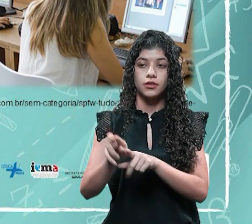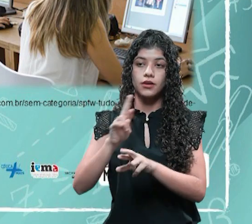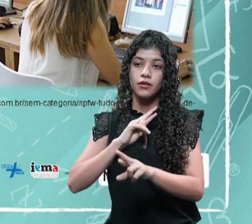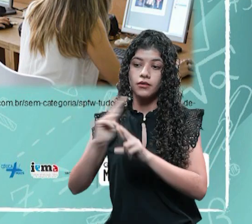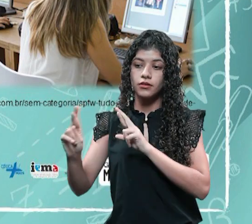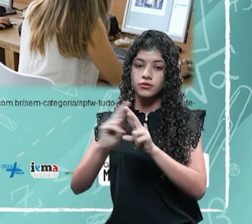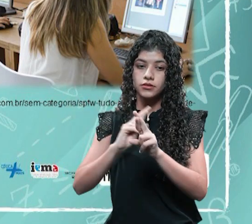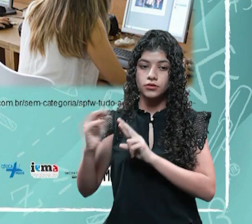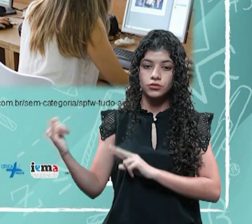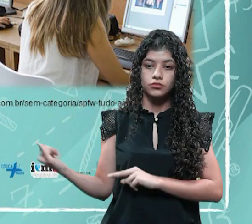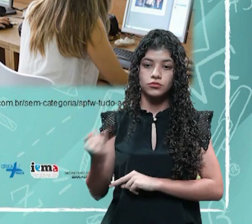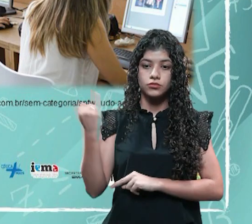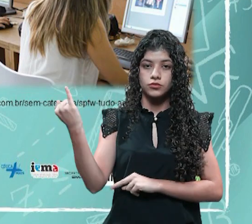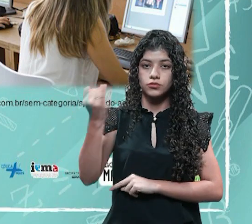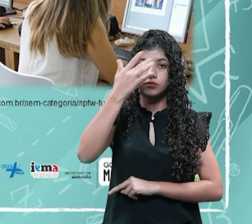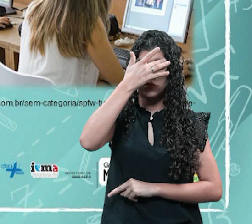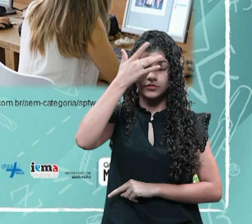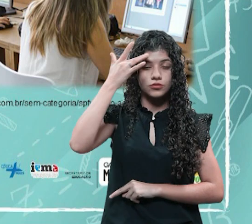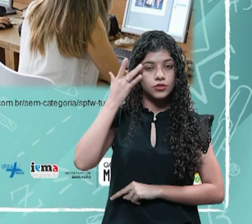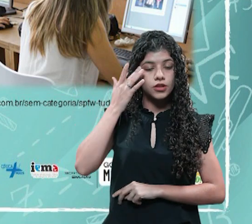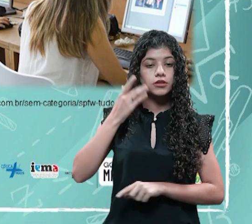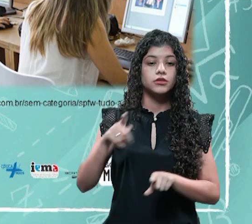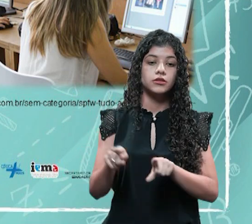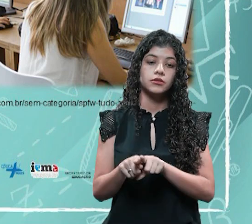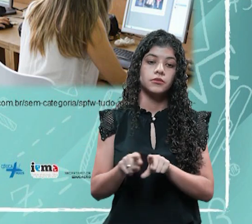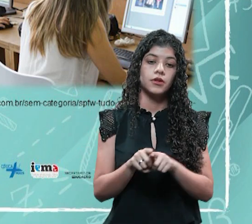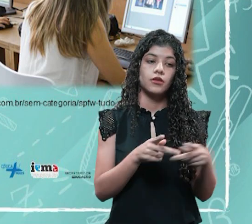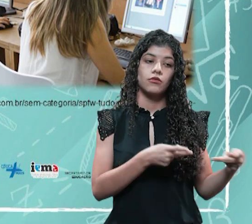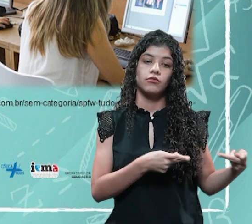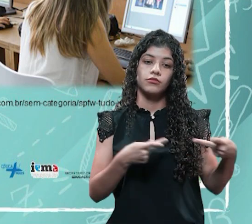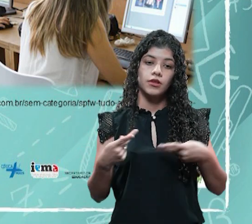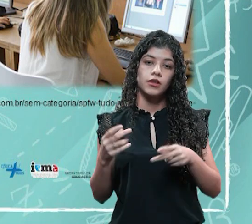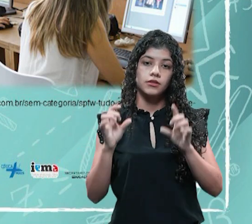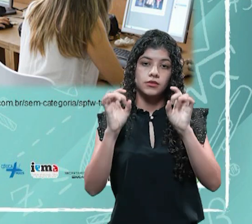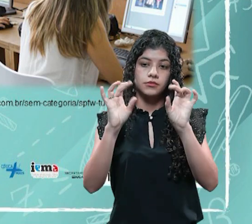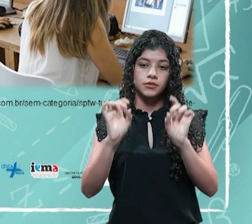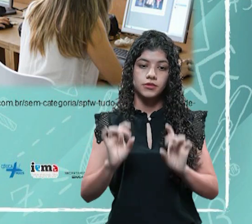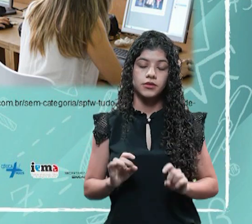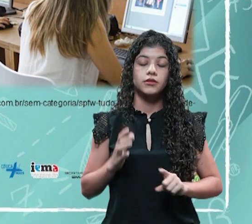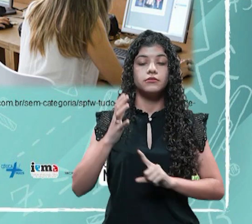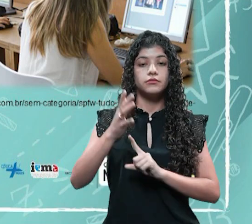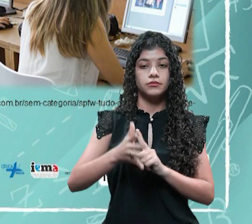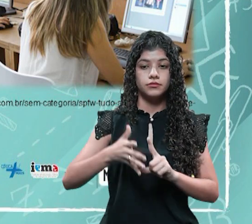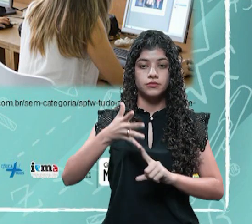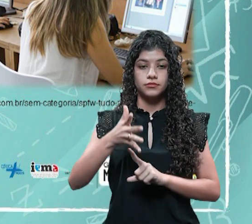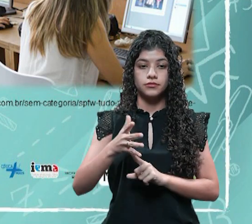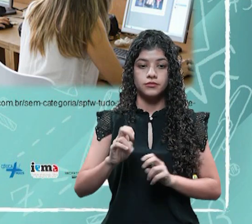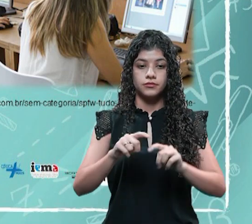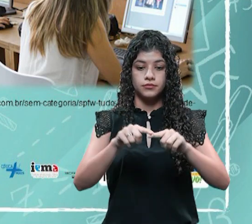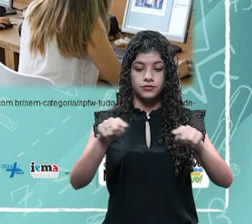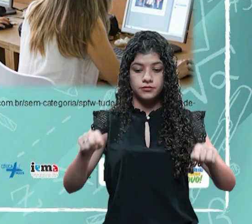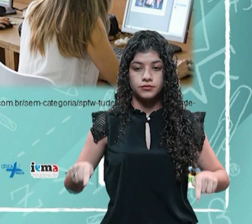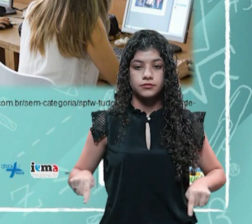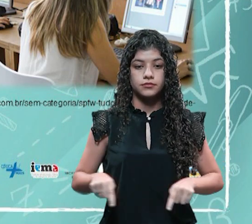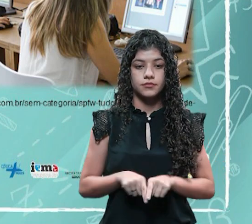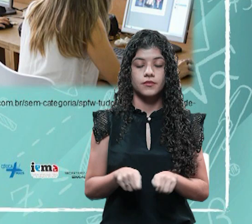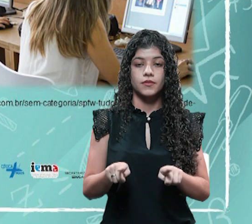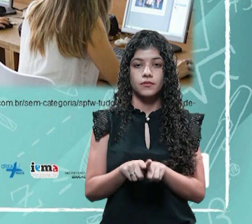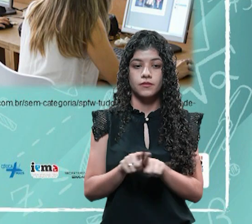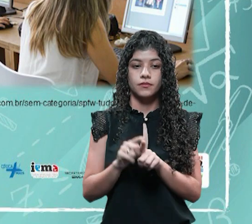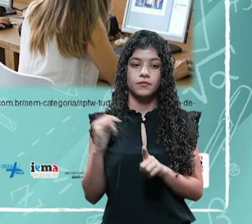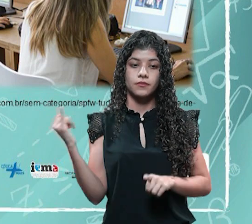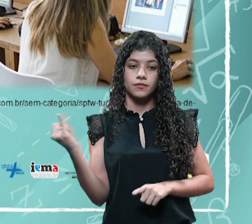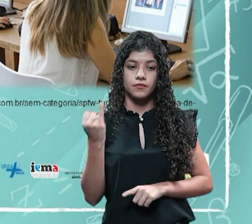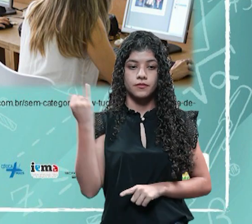né, presentes no evento, convidados especiais e palestrantes. Então, a sala de imprensa ela também